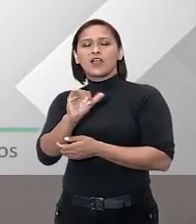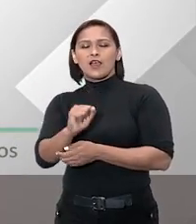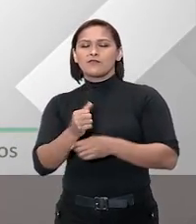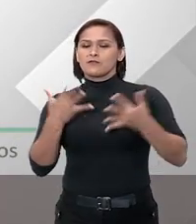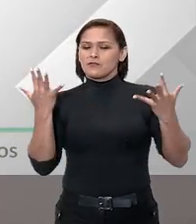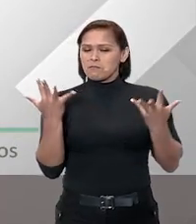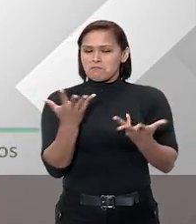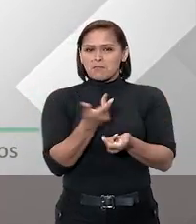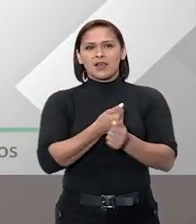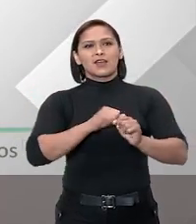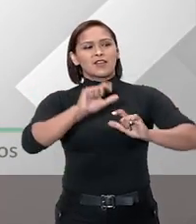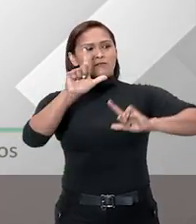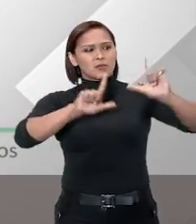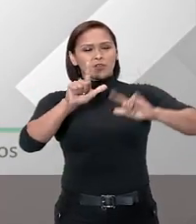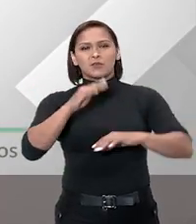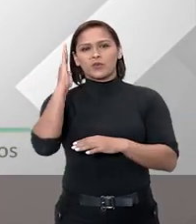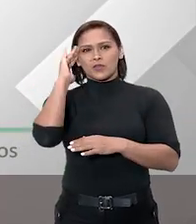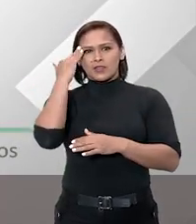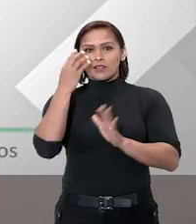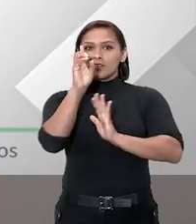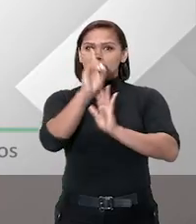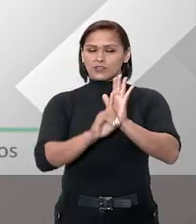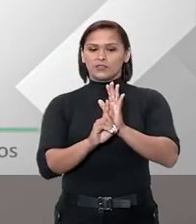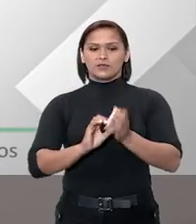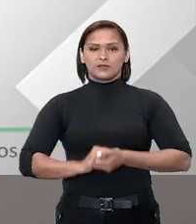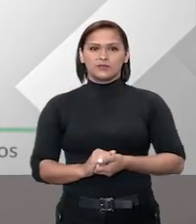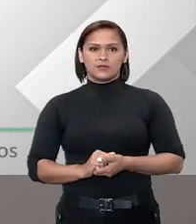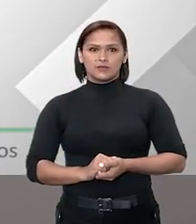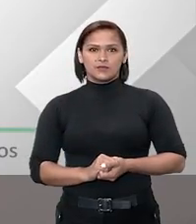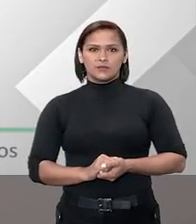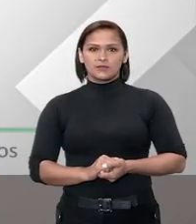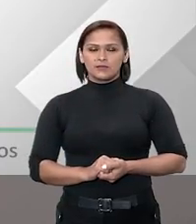um excelente programa hoje no Entender Direito.